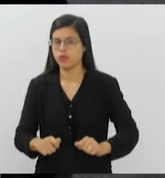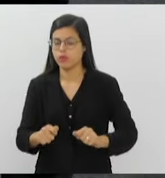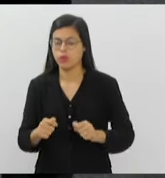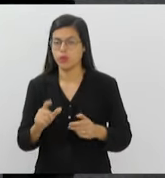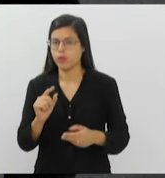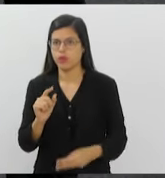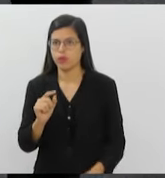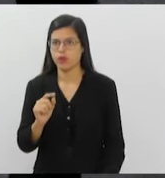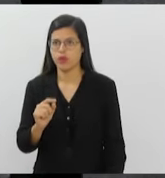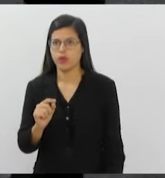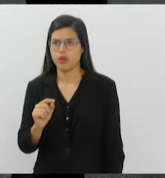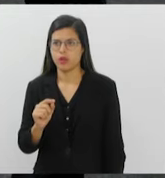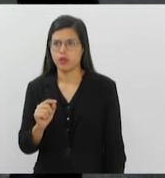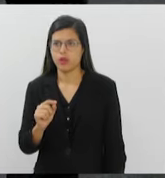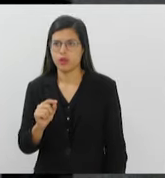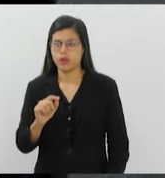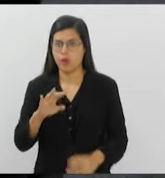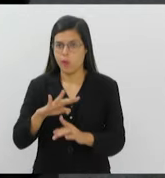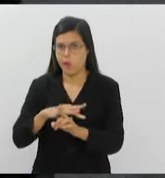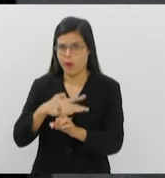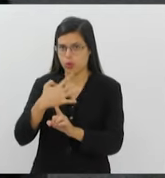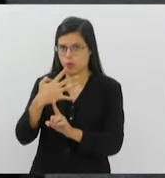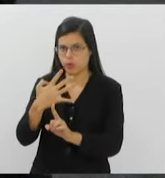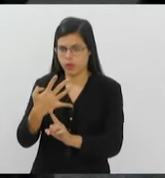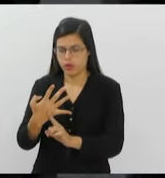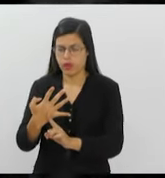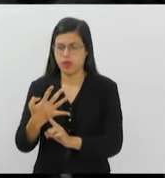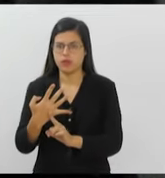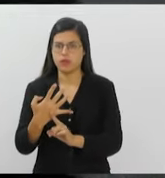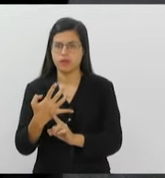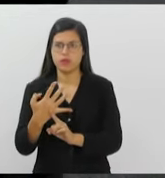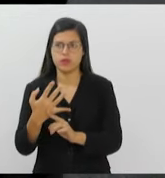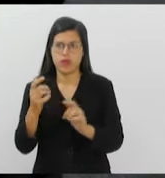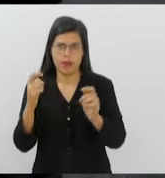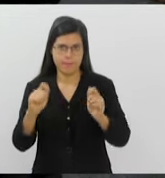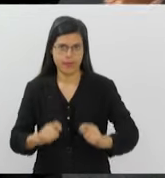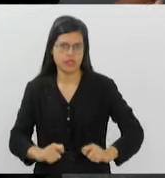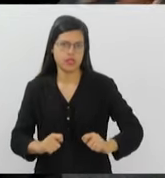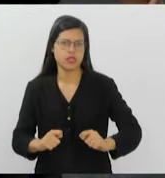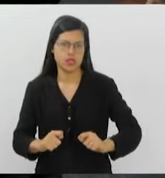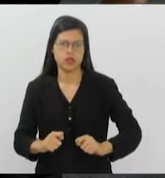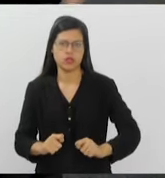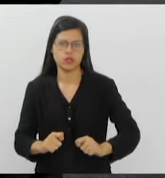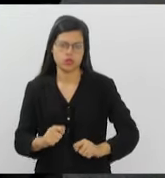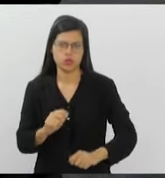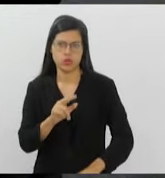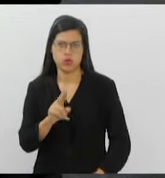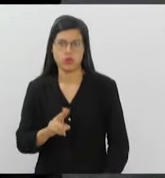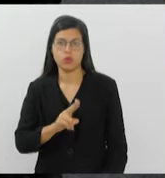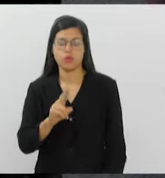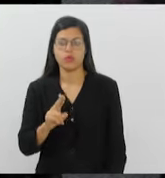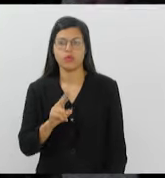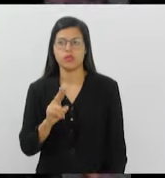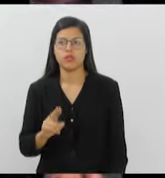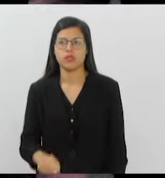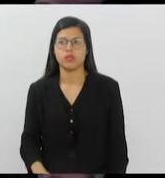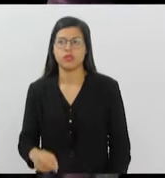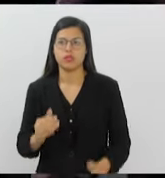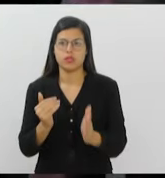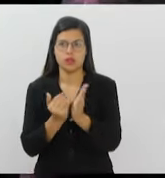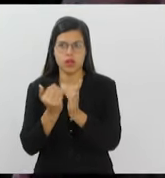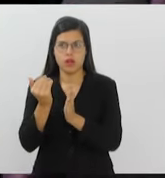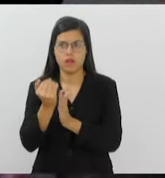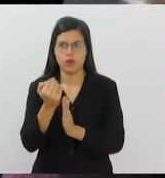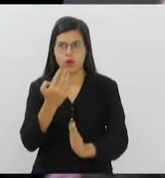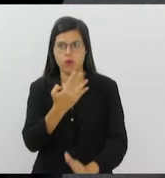praticamente quase quadruplicar a capacidade instalada, isto é, elevar para